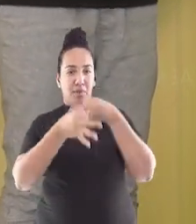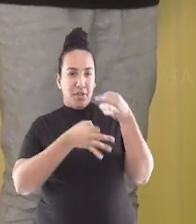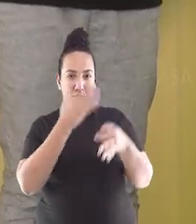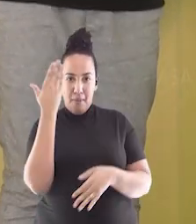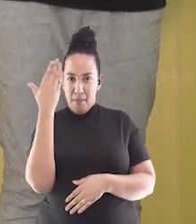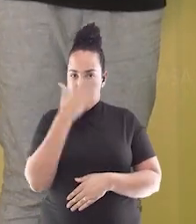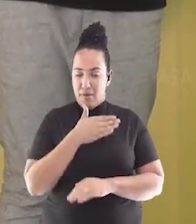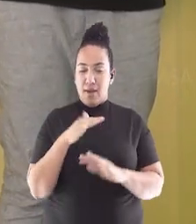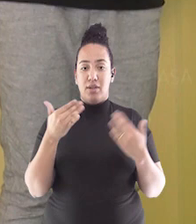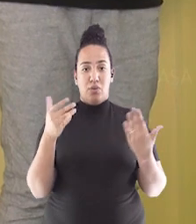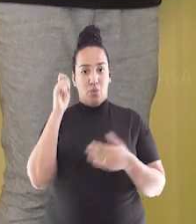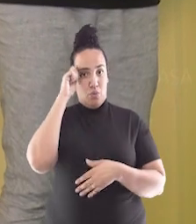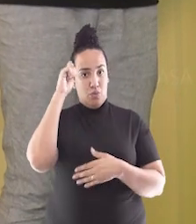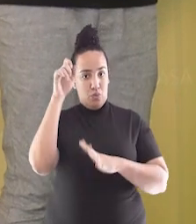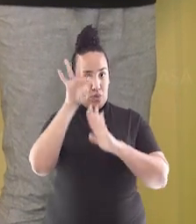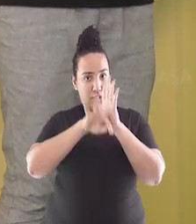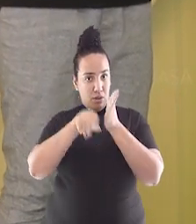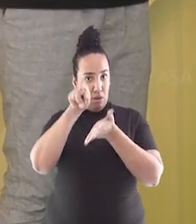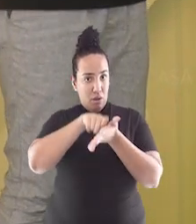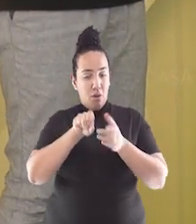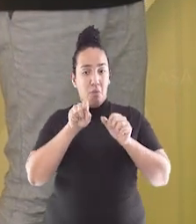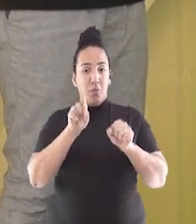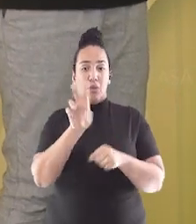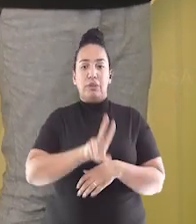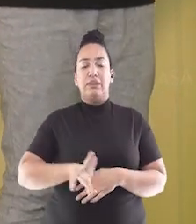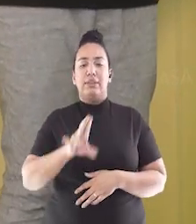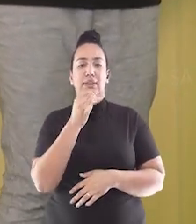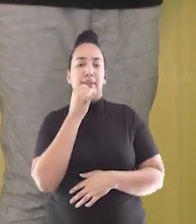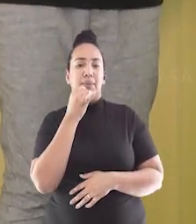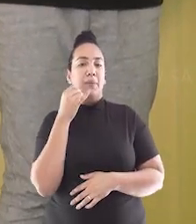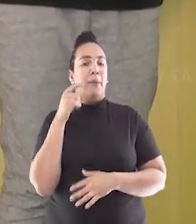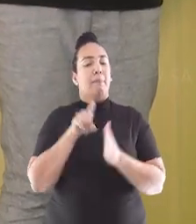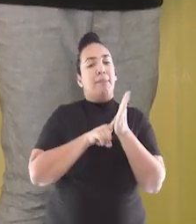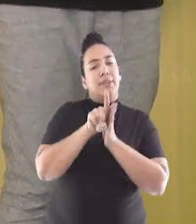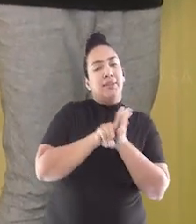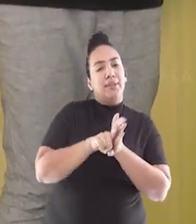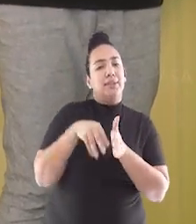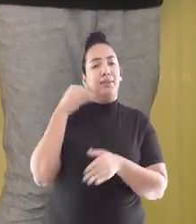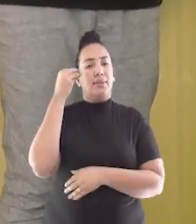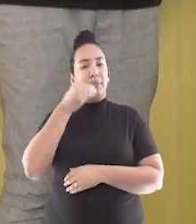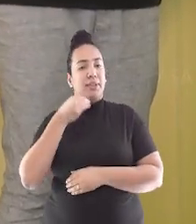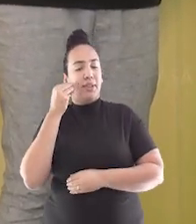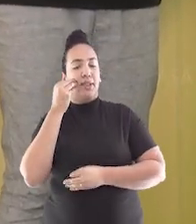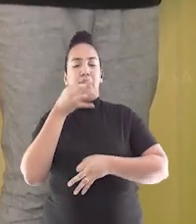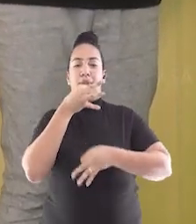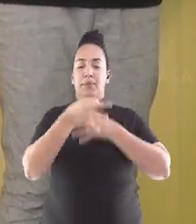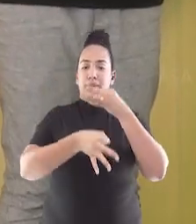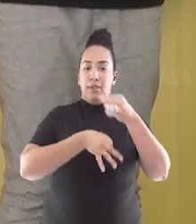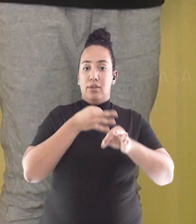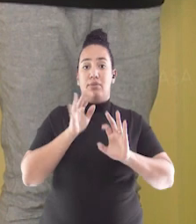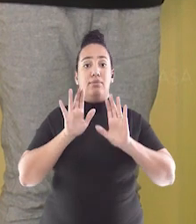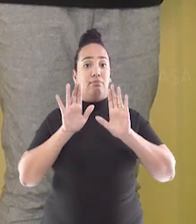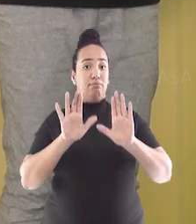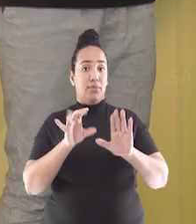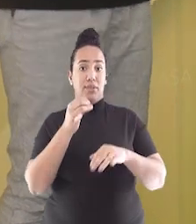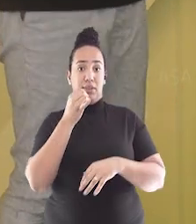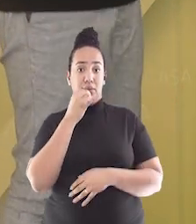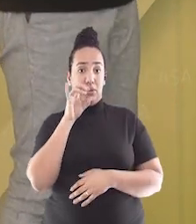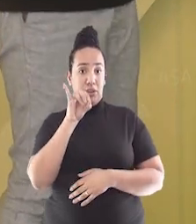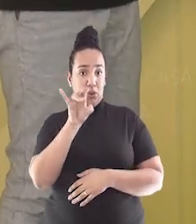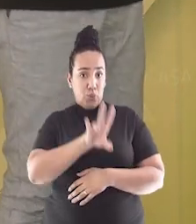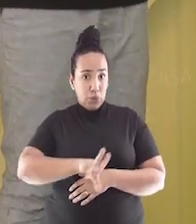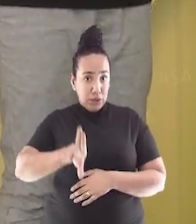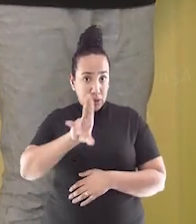ideais, quem escreve o texto pode utilizar pesquisas, experiências pessoais e opiniões. Entretanto, o que